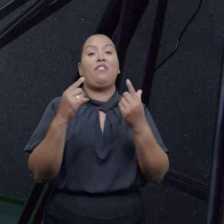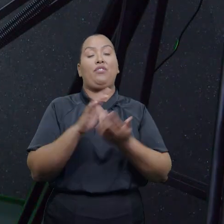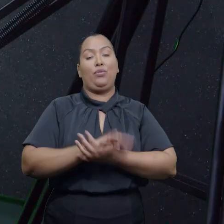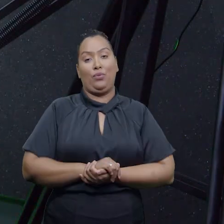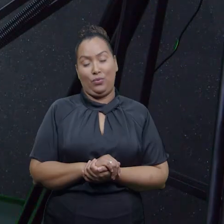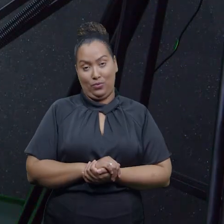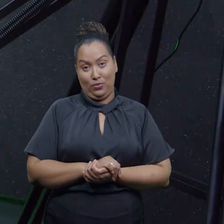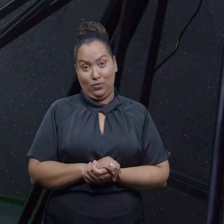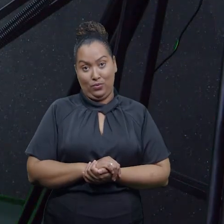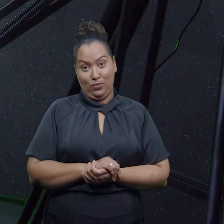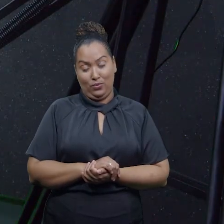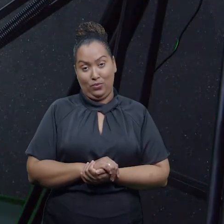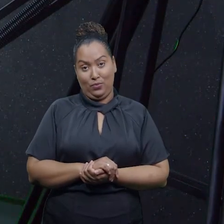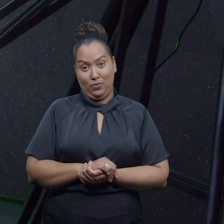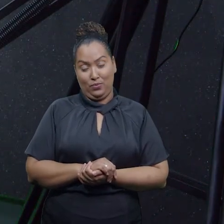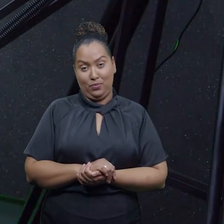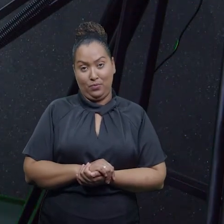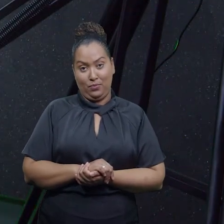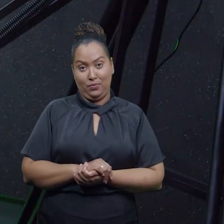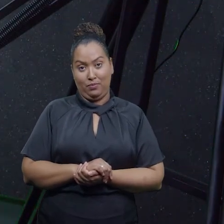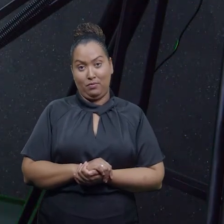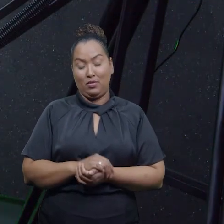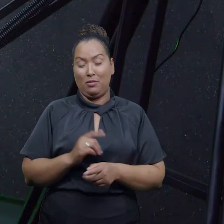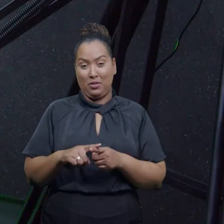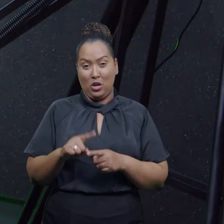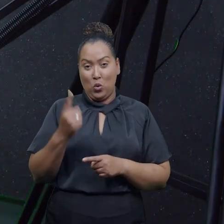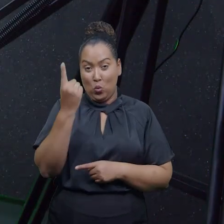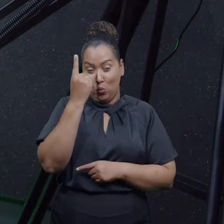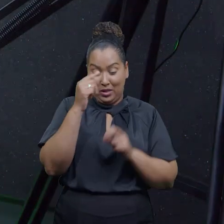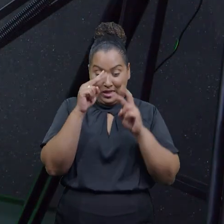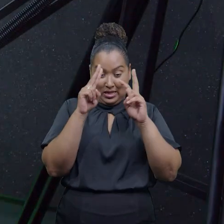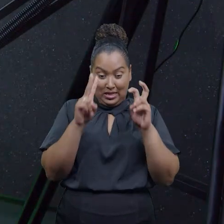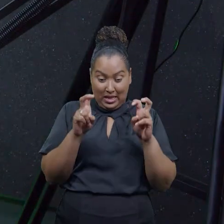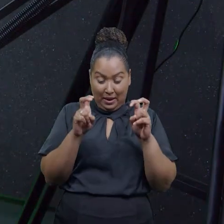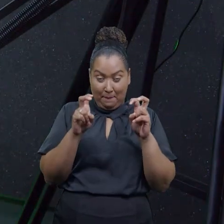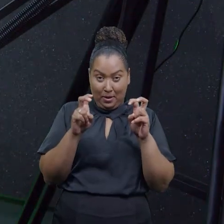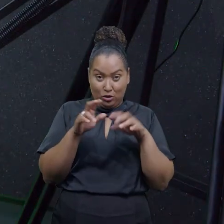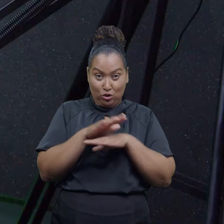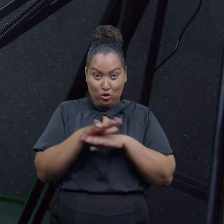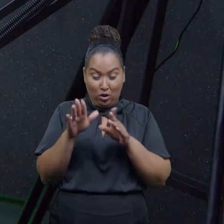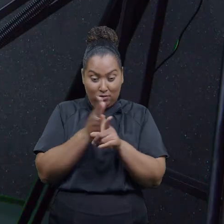que é o desafio, porque existe muita interseccionalidade